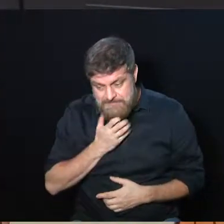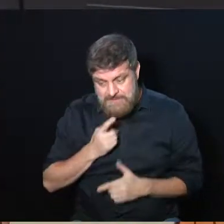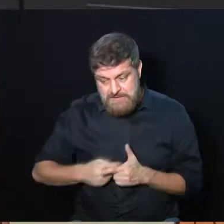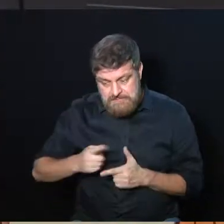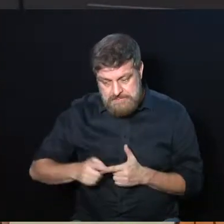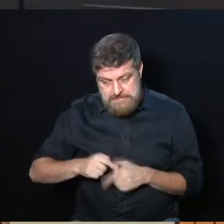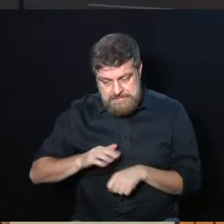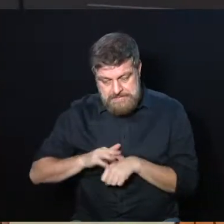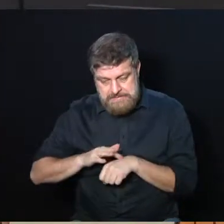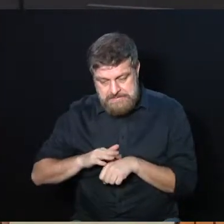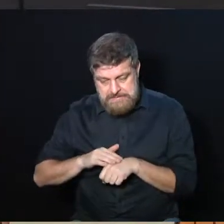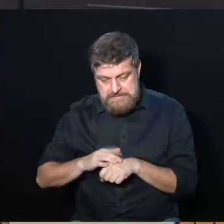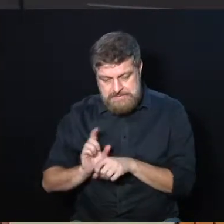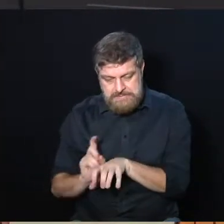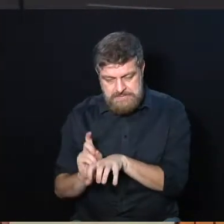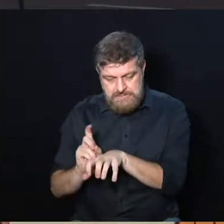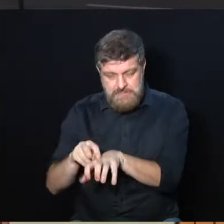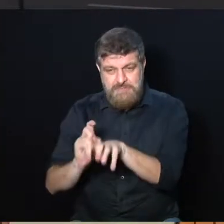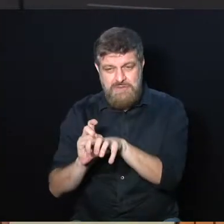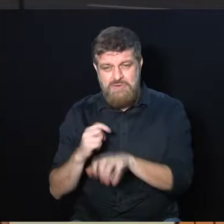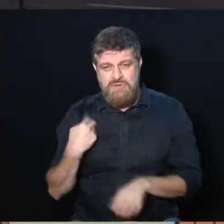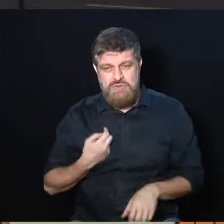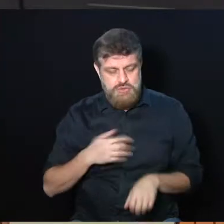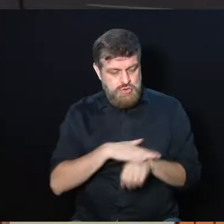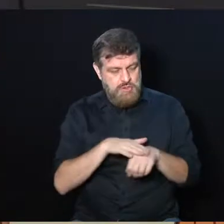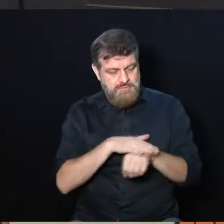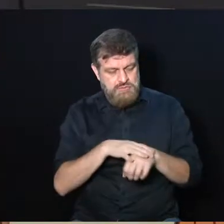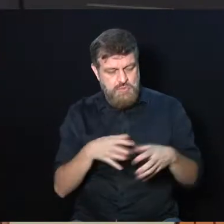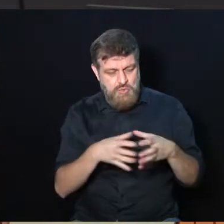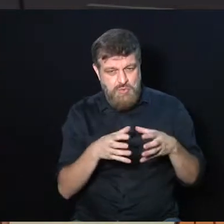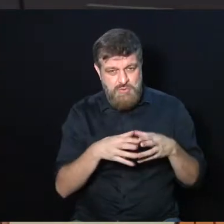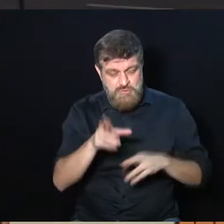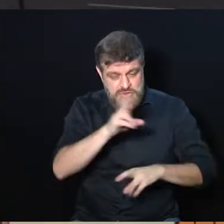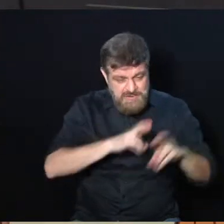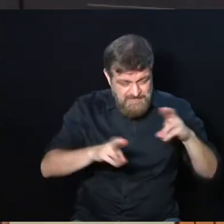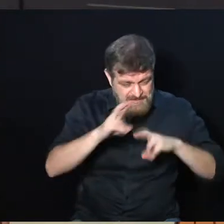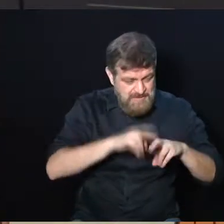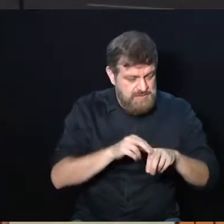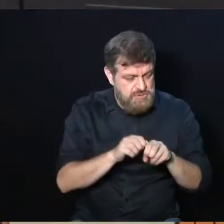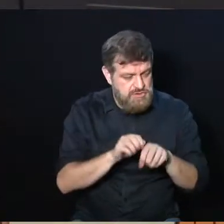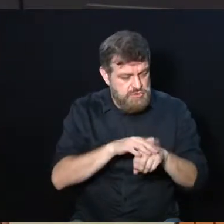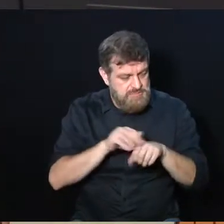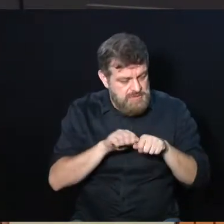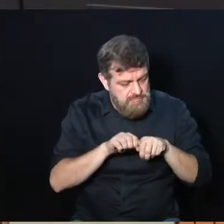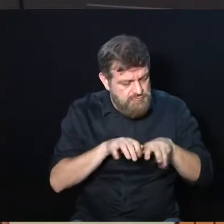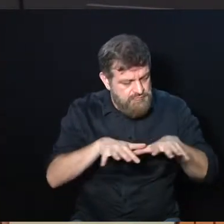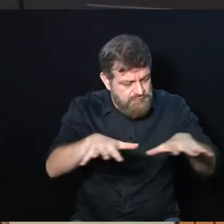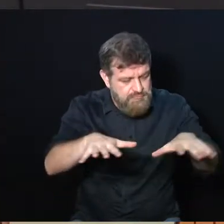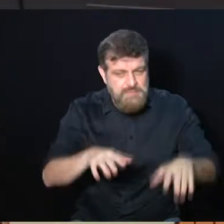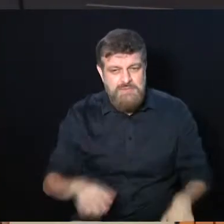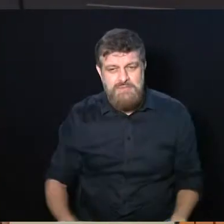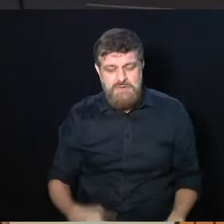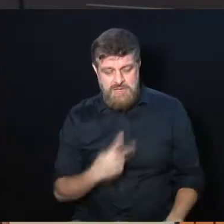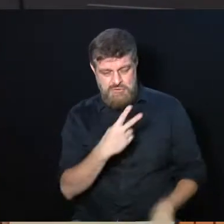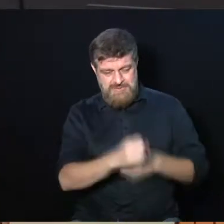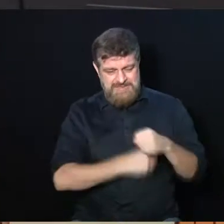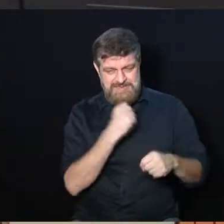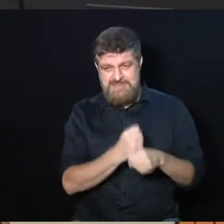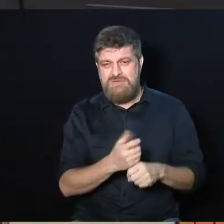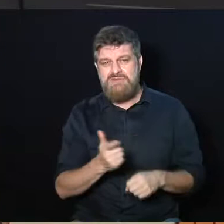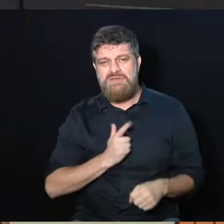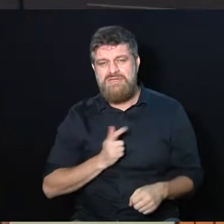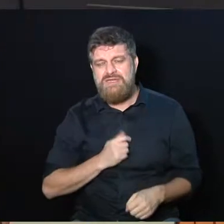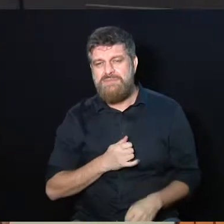discussão nossa, junto com o Grupo de Vigilância Epidemiológica, já há alguns anos, nós temos lá, por exemplo, o Hospital Estadual